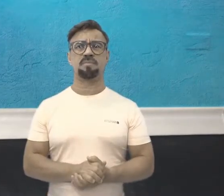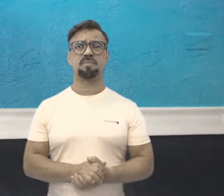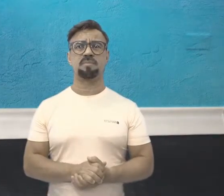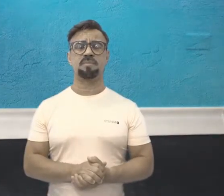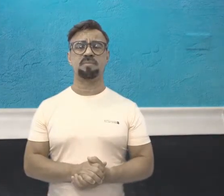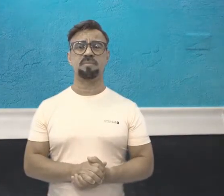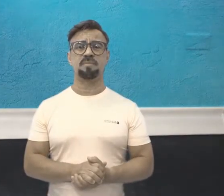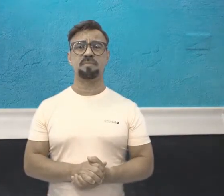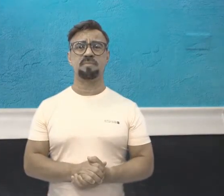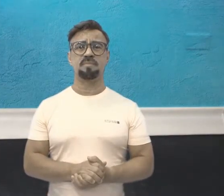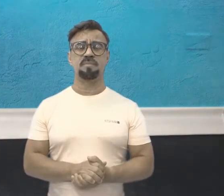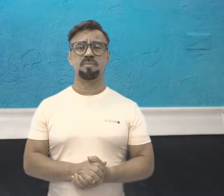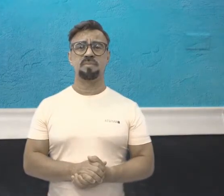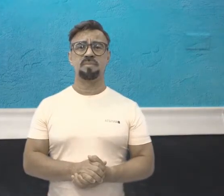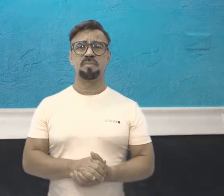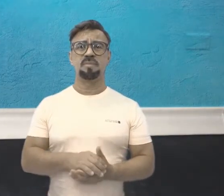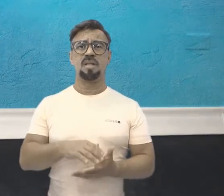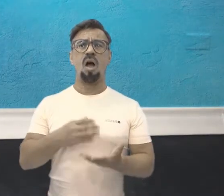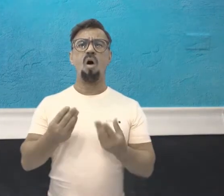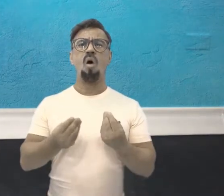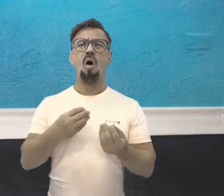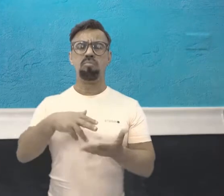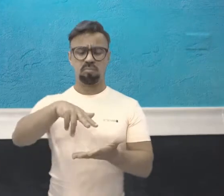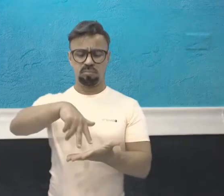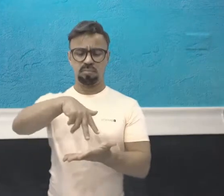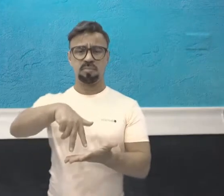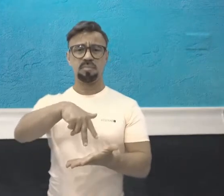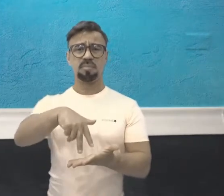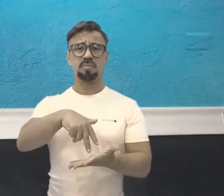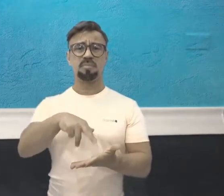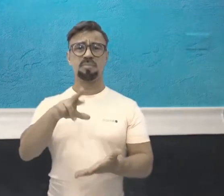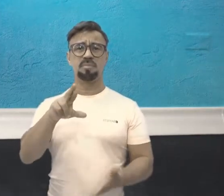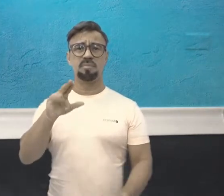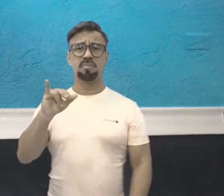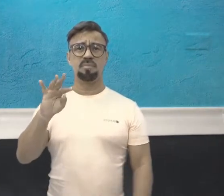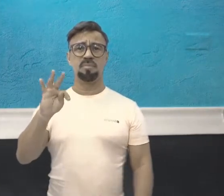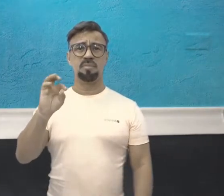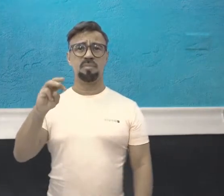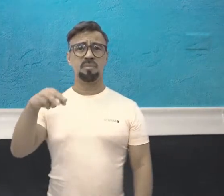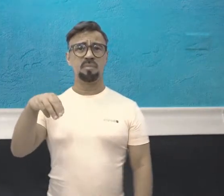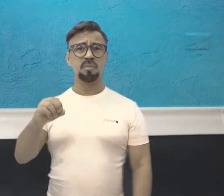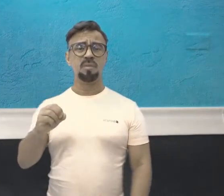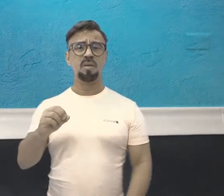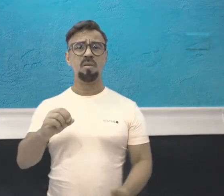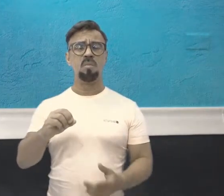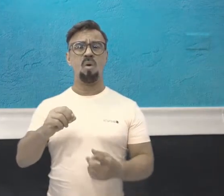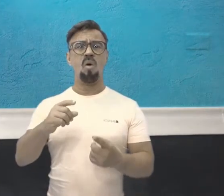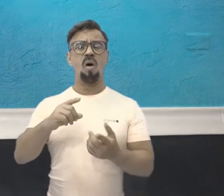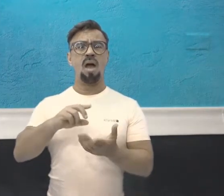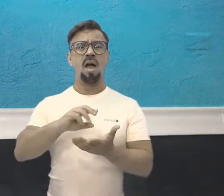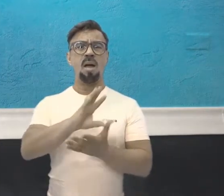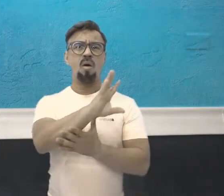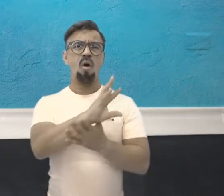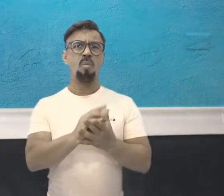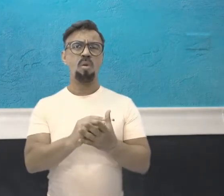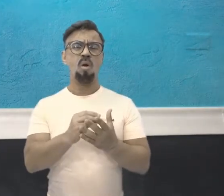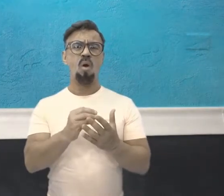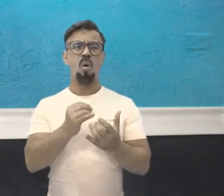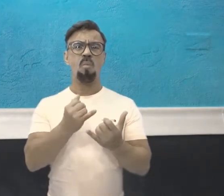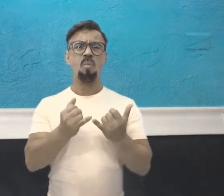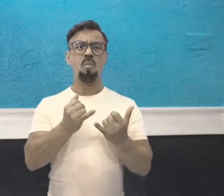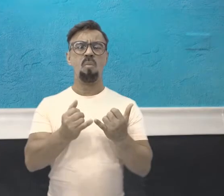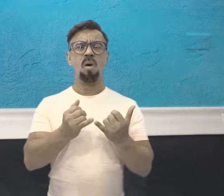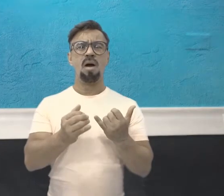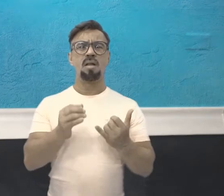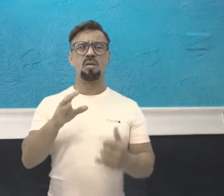forma o seu ritmo o ritmo ele Dave um pouco do baião o